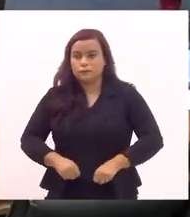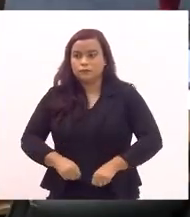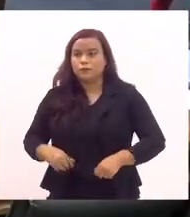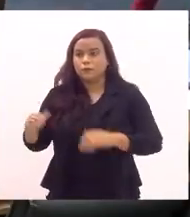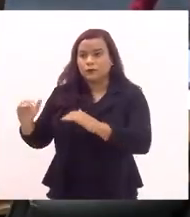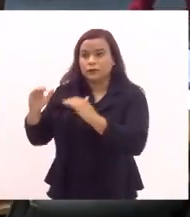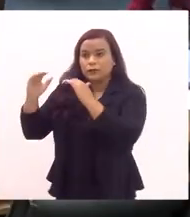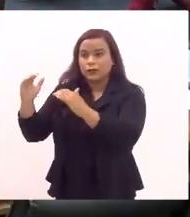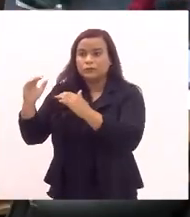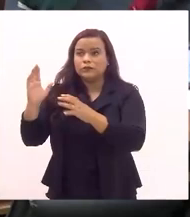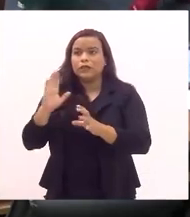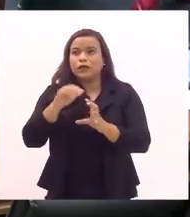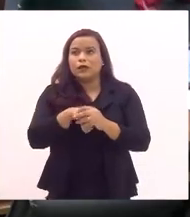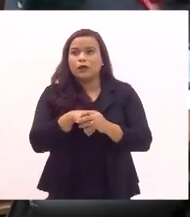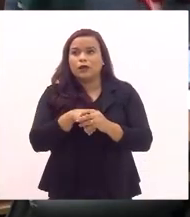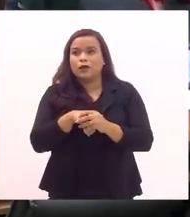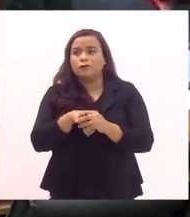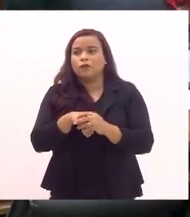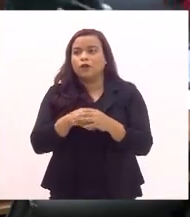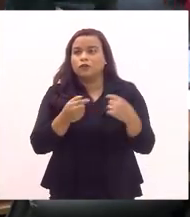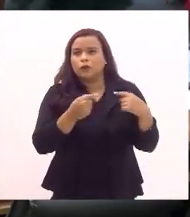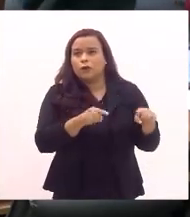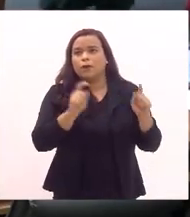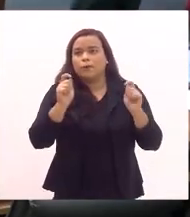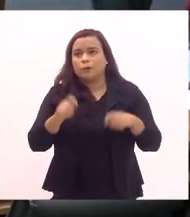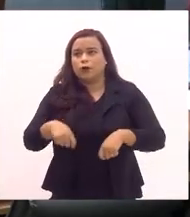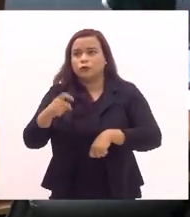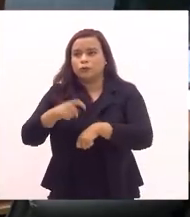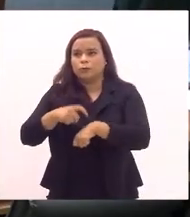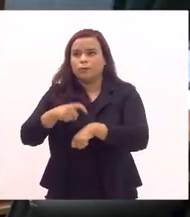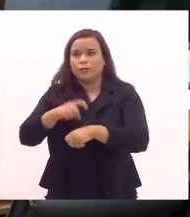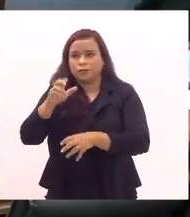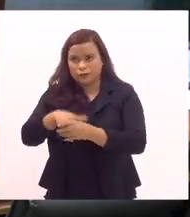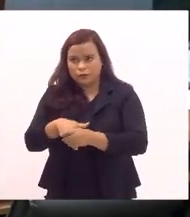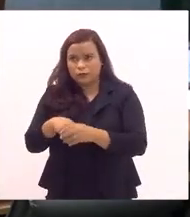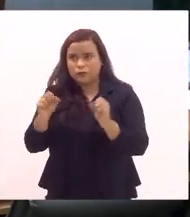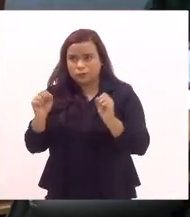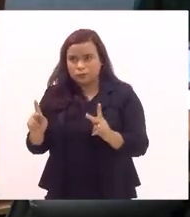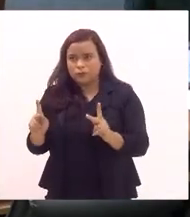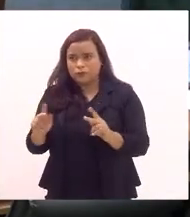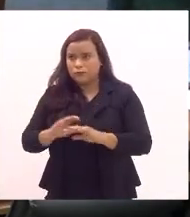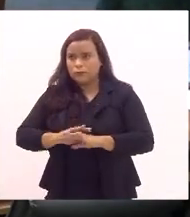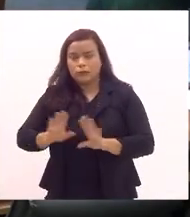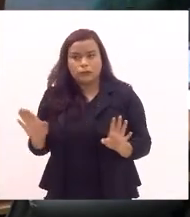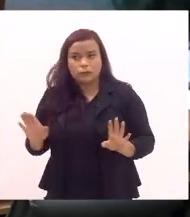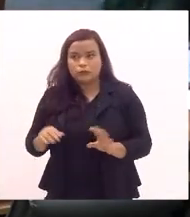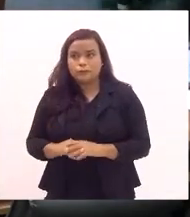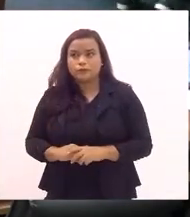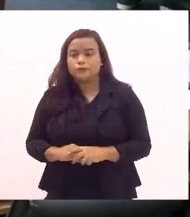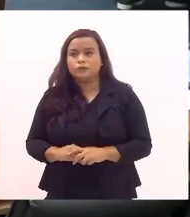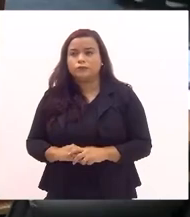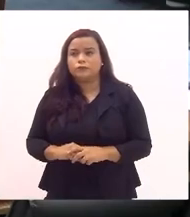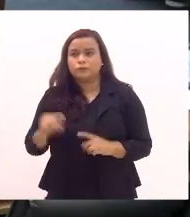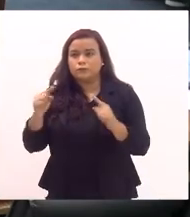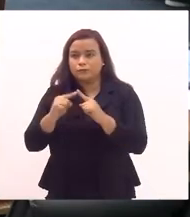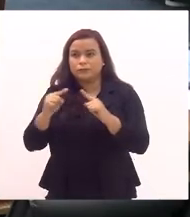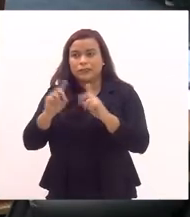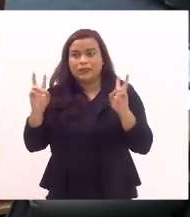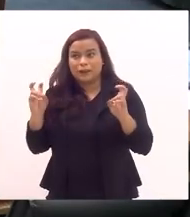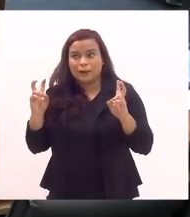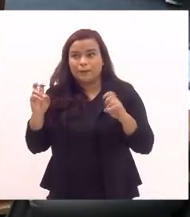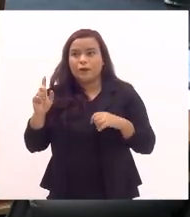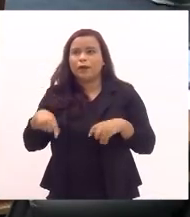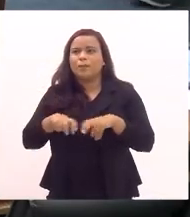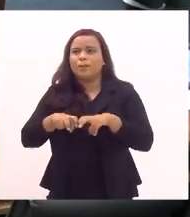for para encaminhar voto contrário é pode ser no momento da votação Quero conseguir na volta o contrário é pertinente ao tempo é a